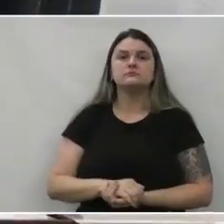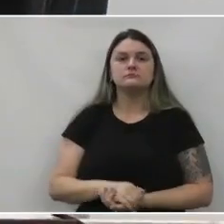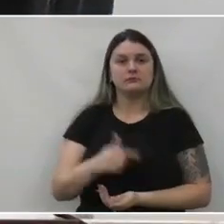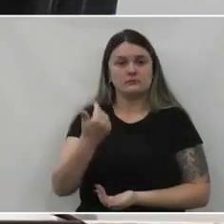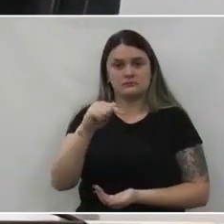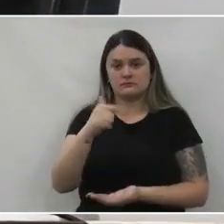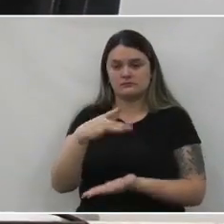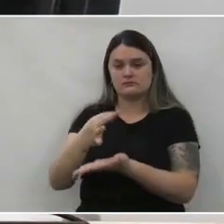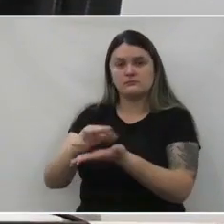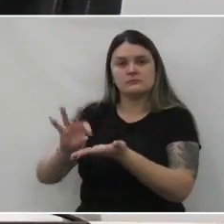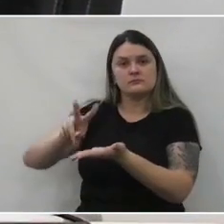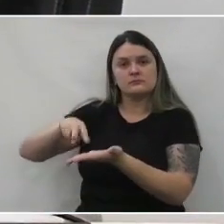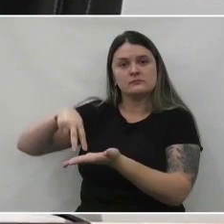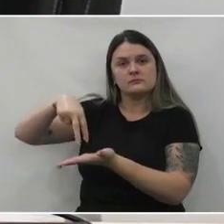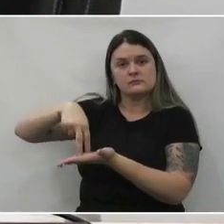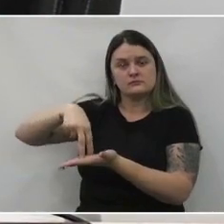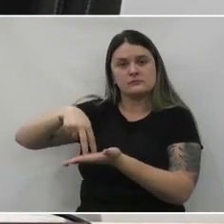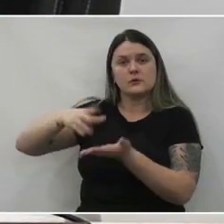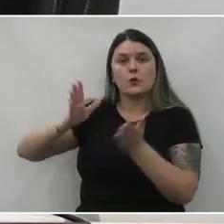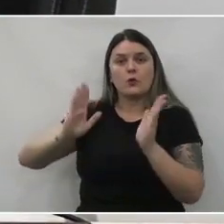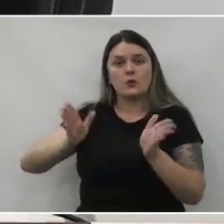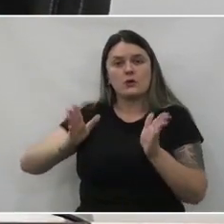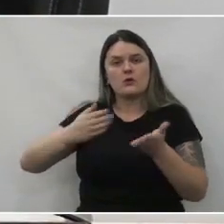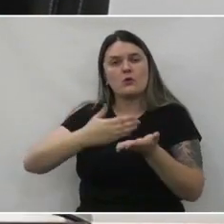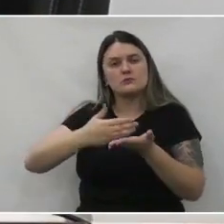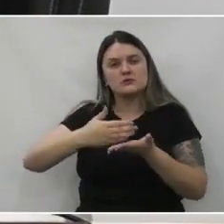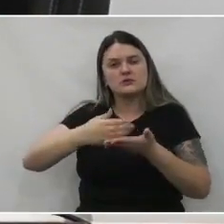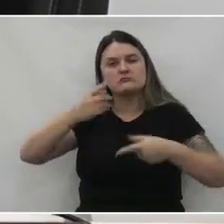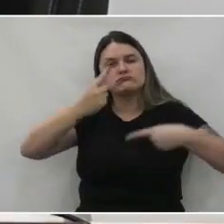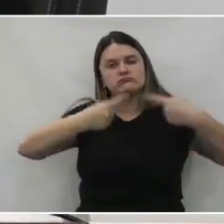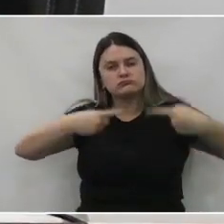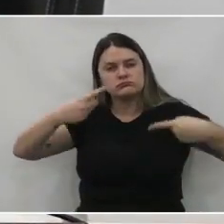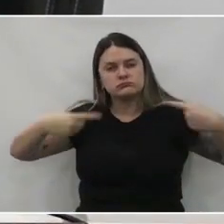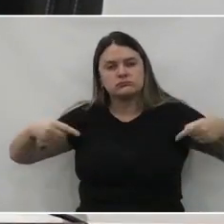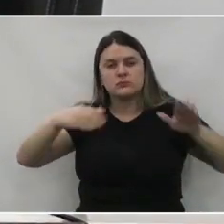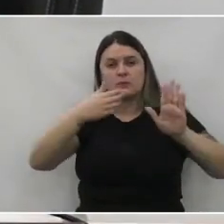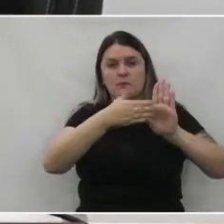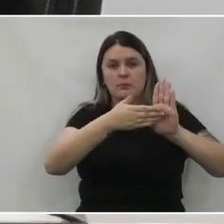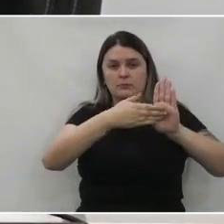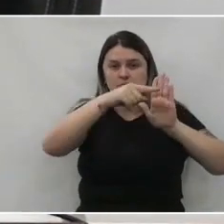Não havendo inscrição para a tribuna, passamos de imediato à ordem do dia.